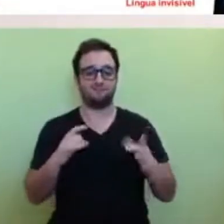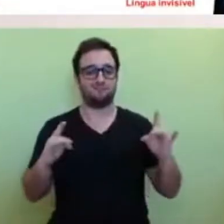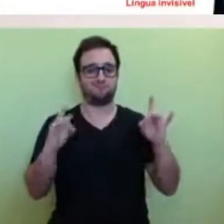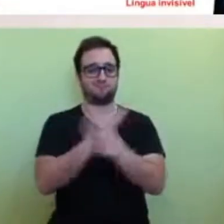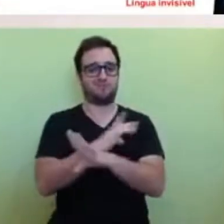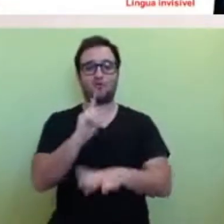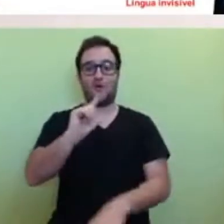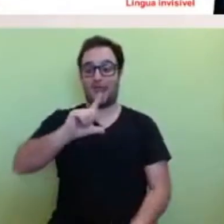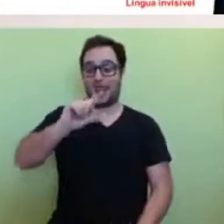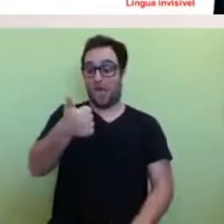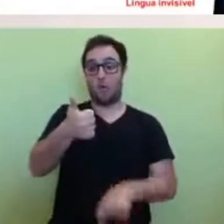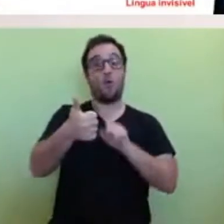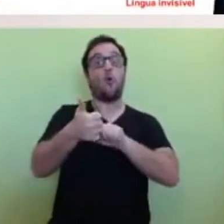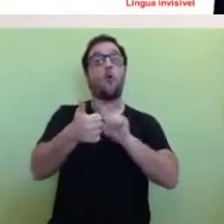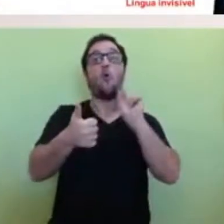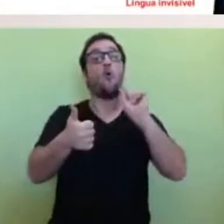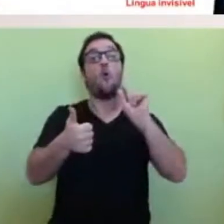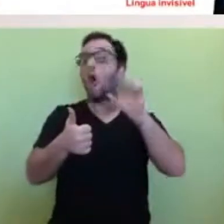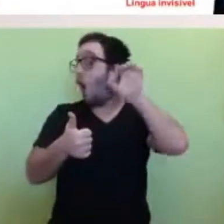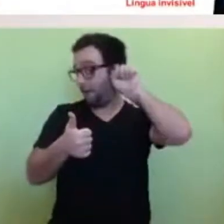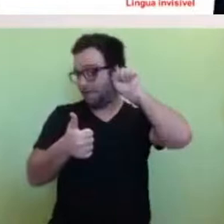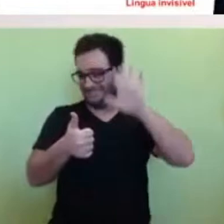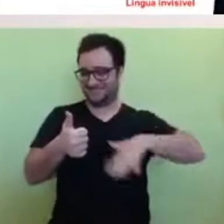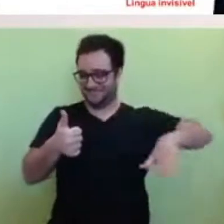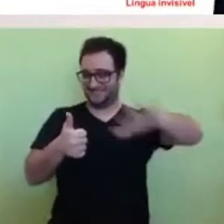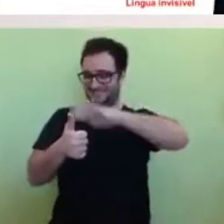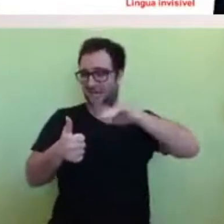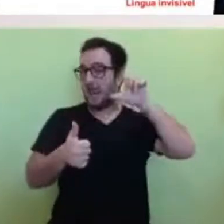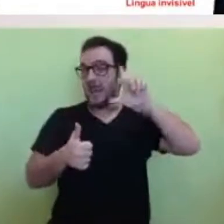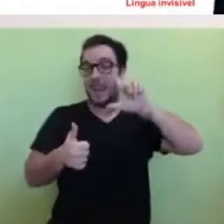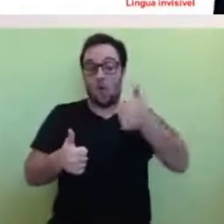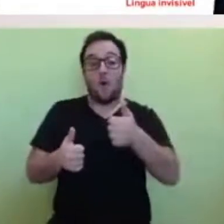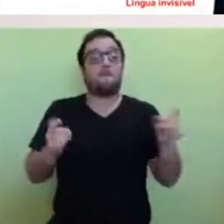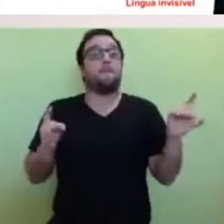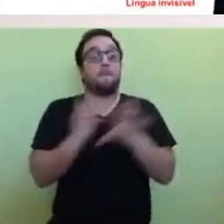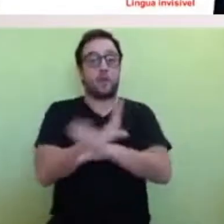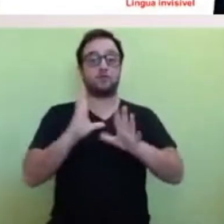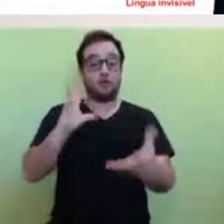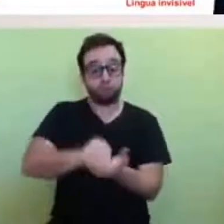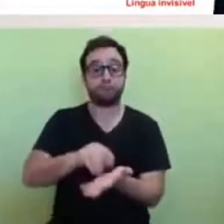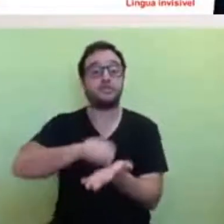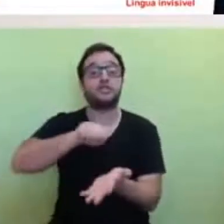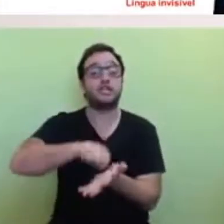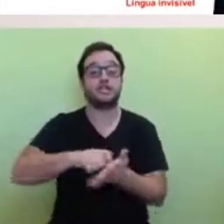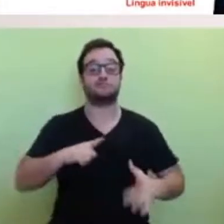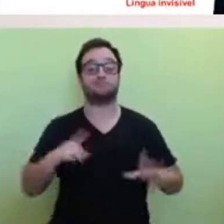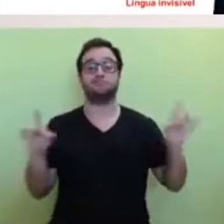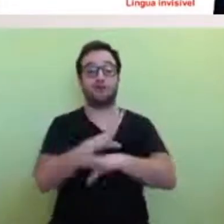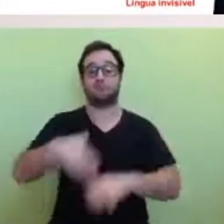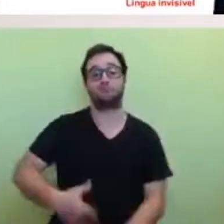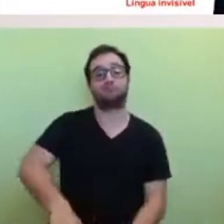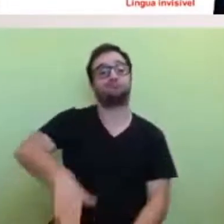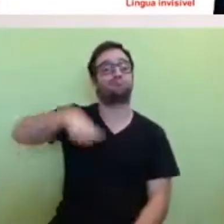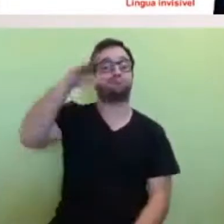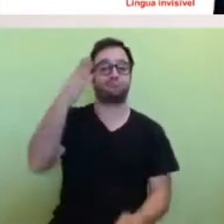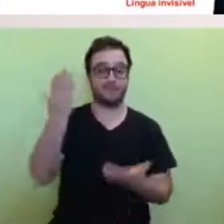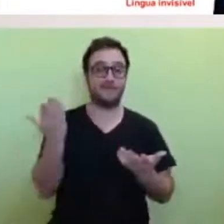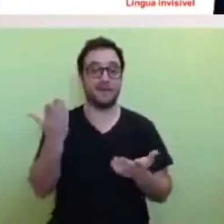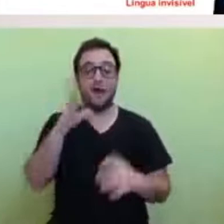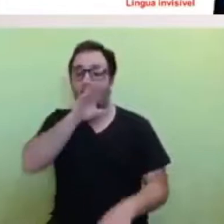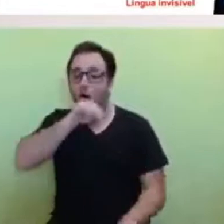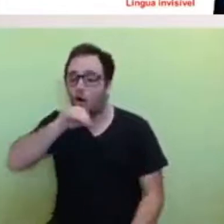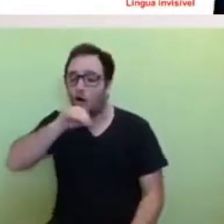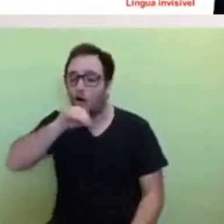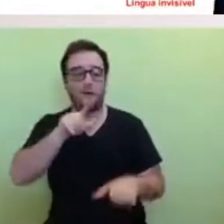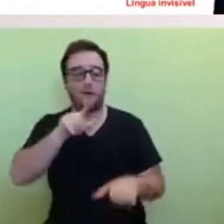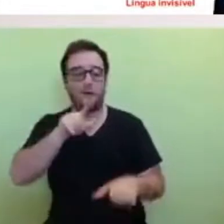ouvintes, ver a nossa língua representada por algum meio gráfico, né? Por meio de letras, se juntam,